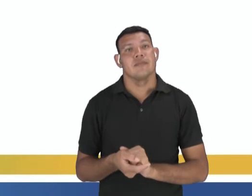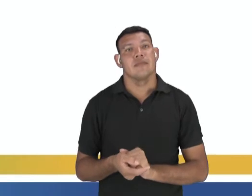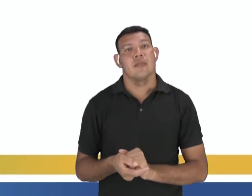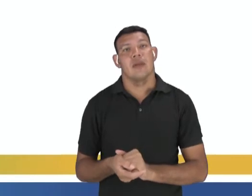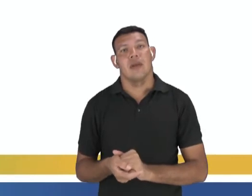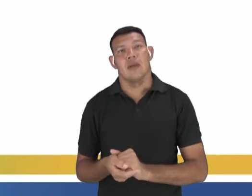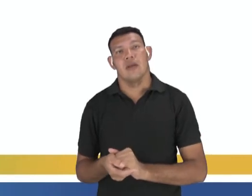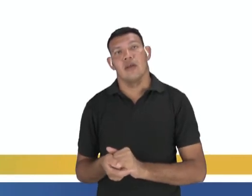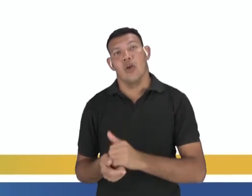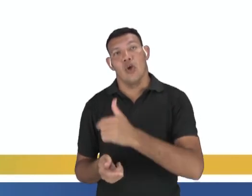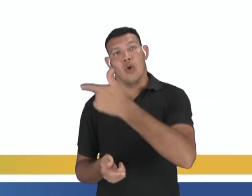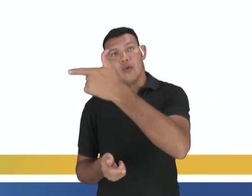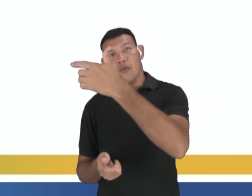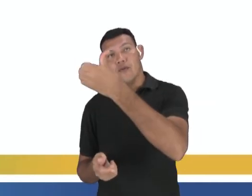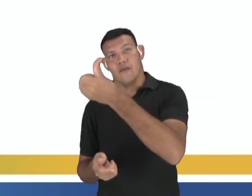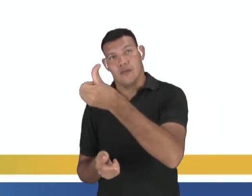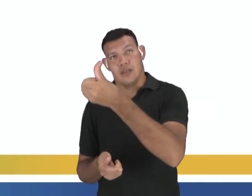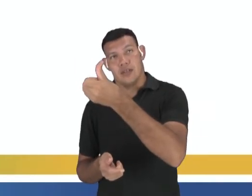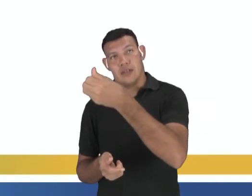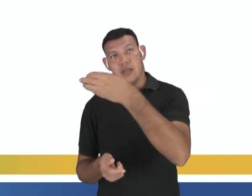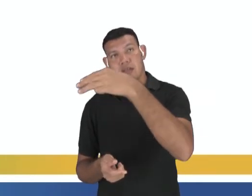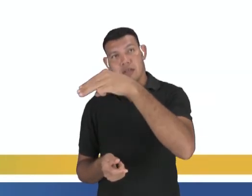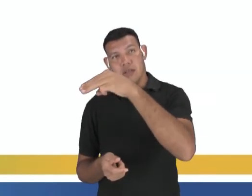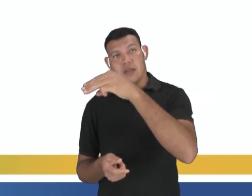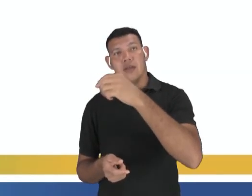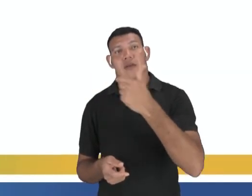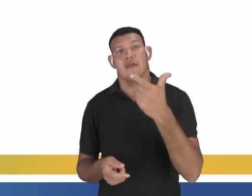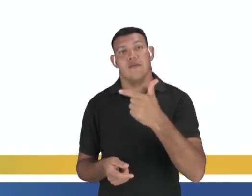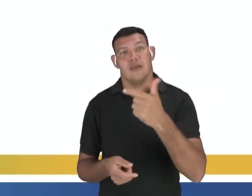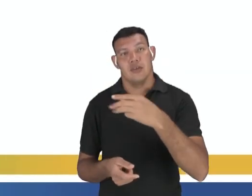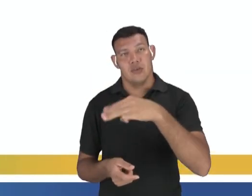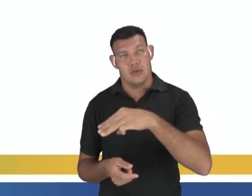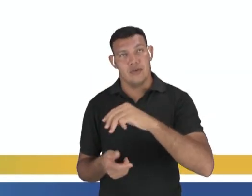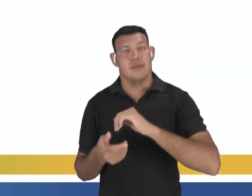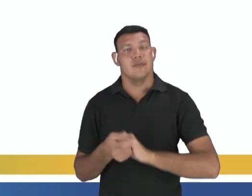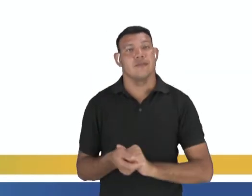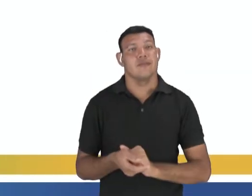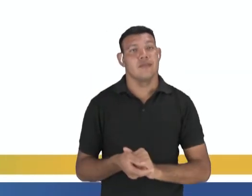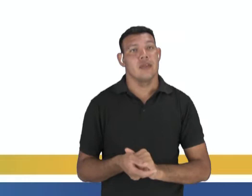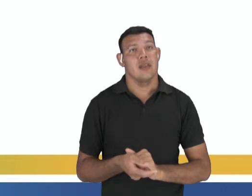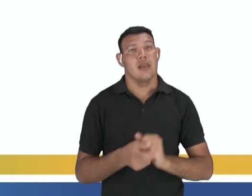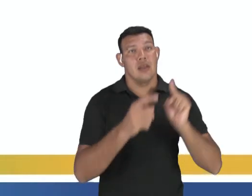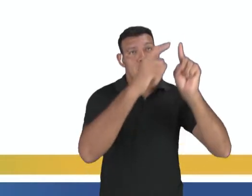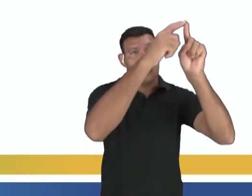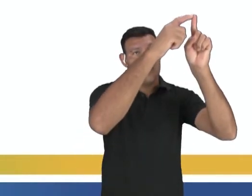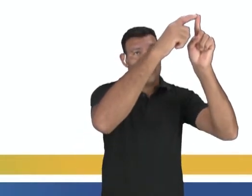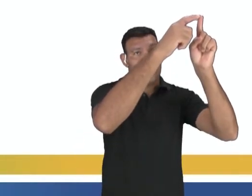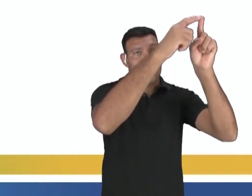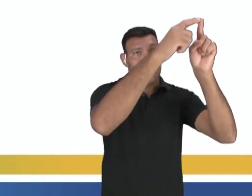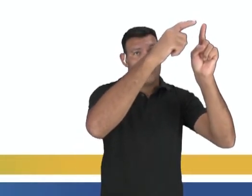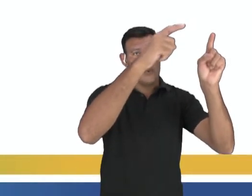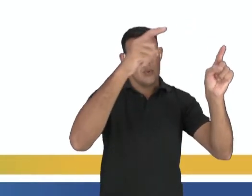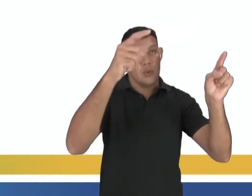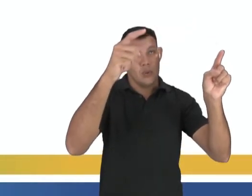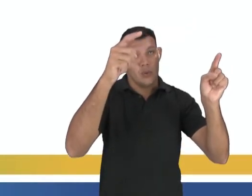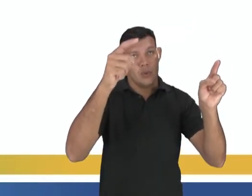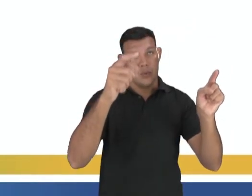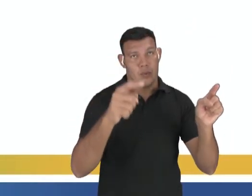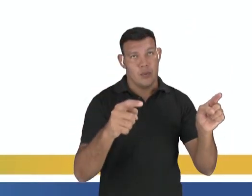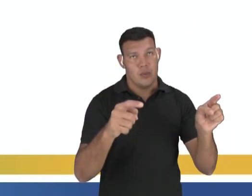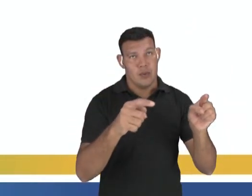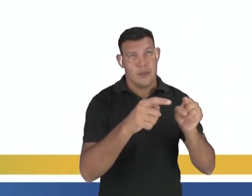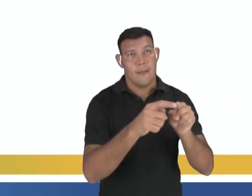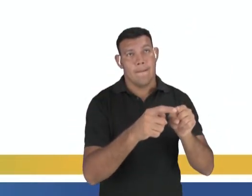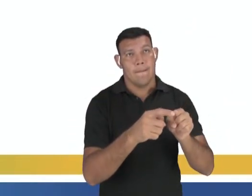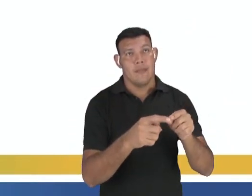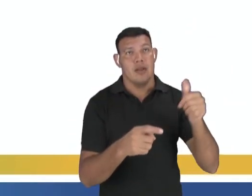sentido, né, anti-horário, você consegue visualizar esse trapézio aí, né, de uma maneira mais conveniente. Então,